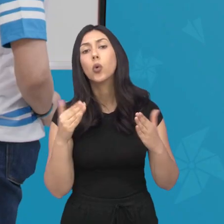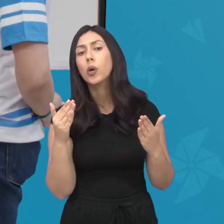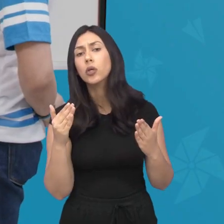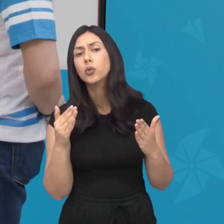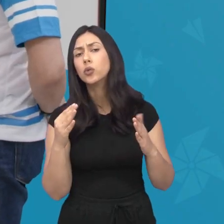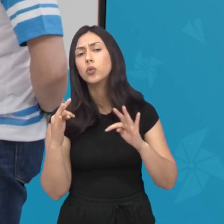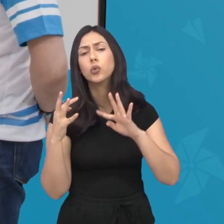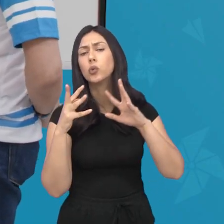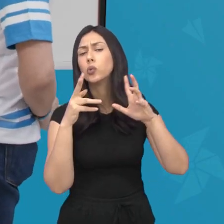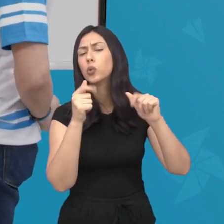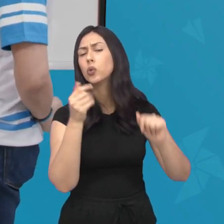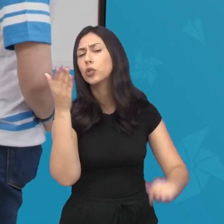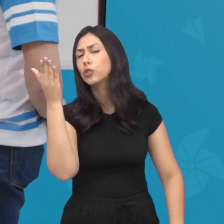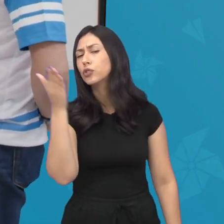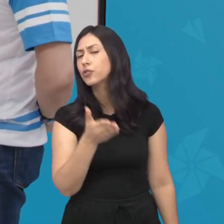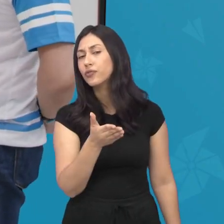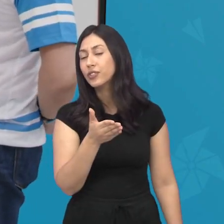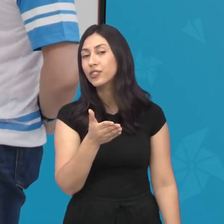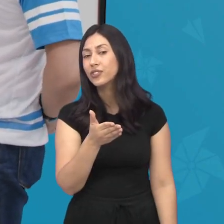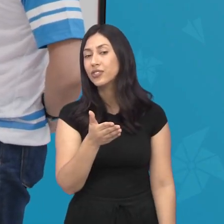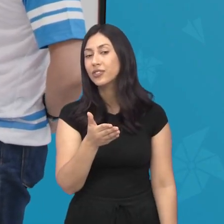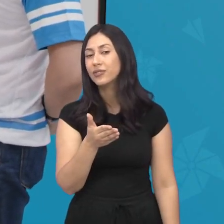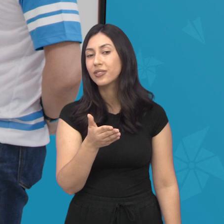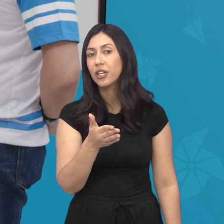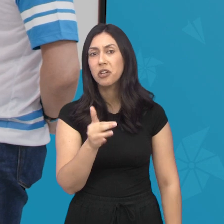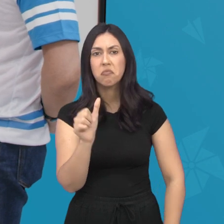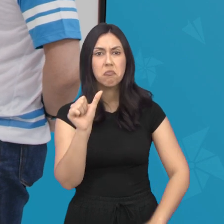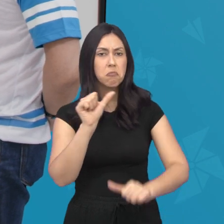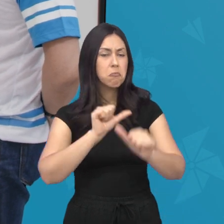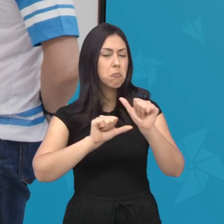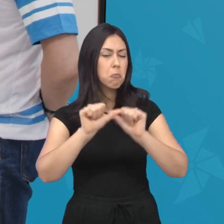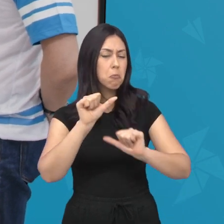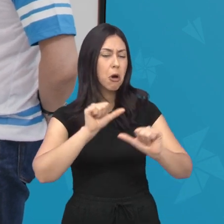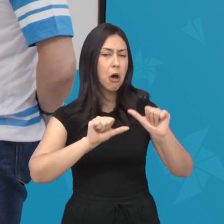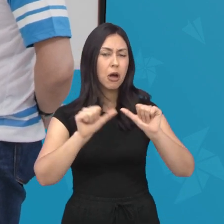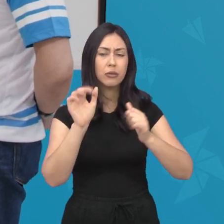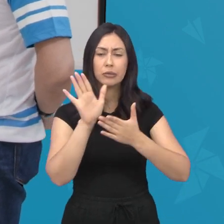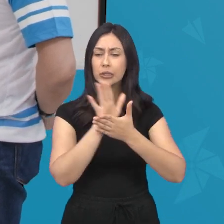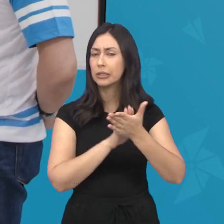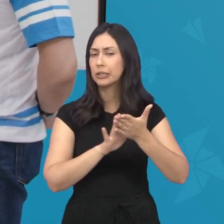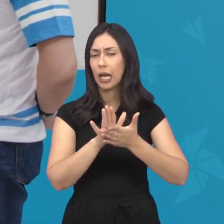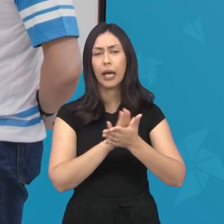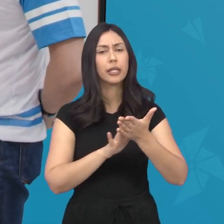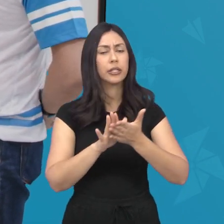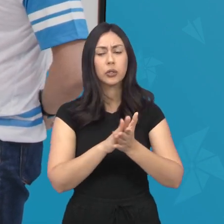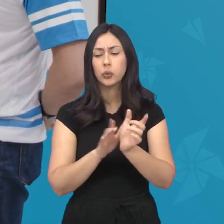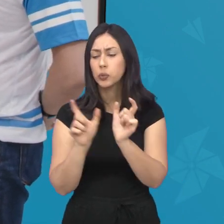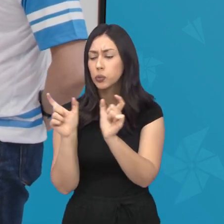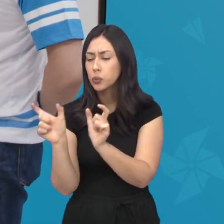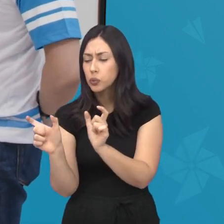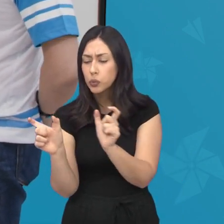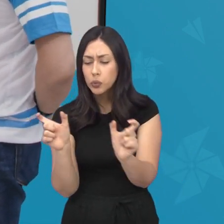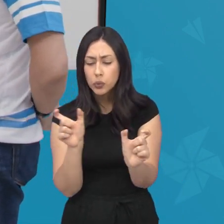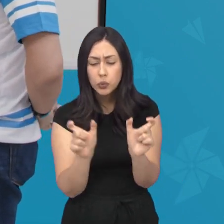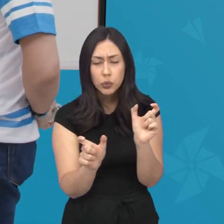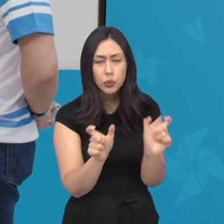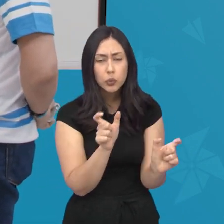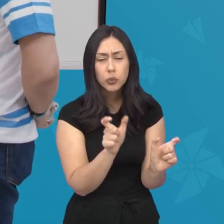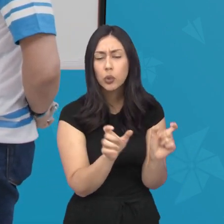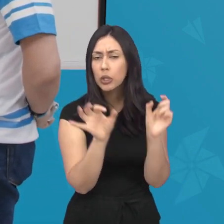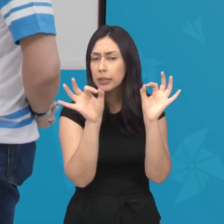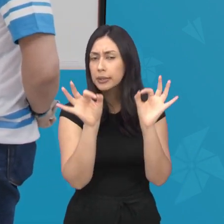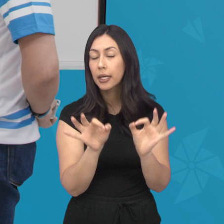Quando você divide tudo por um número inteiro, você não está mudando as raízes de lugar.